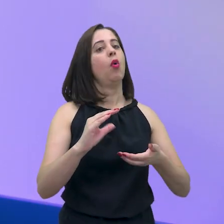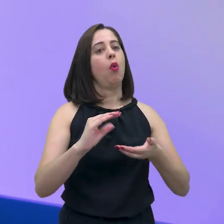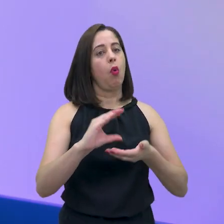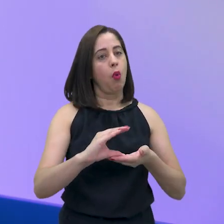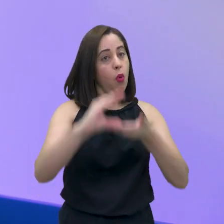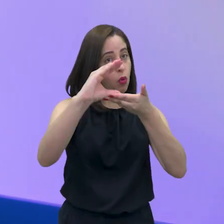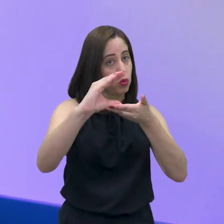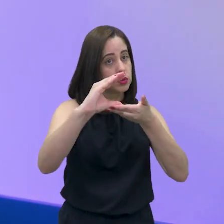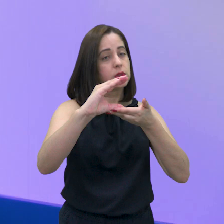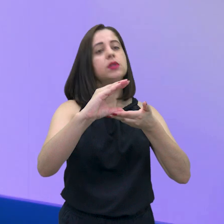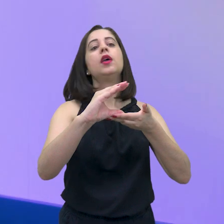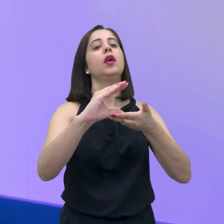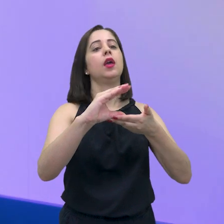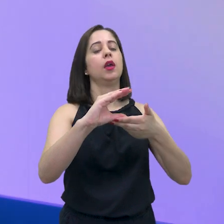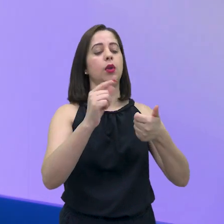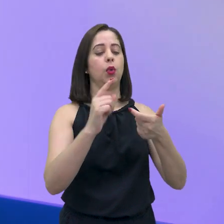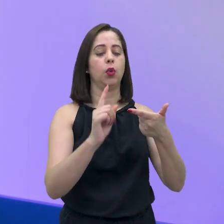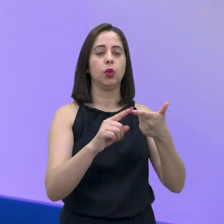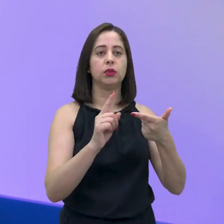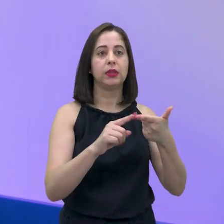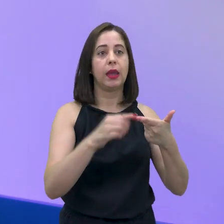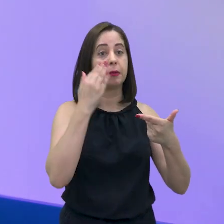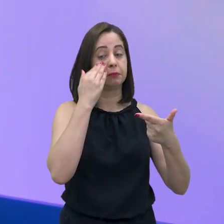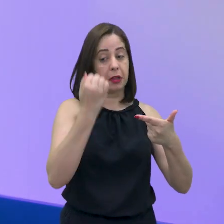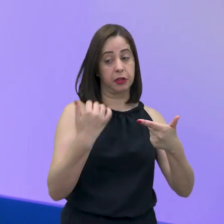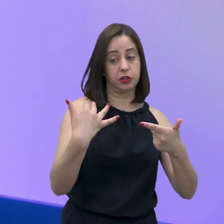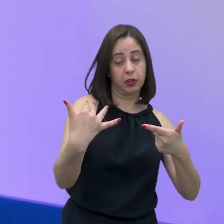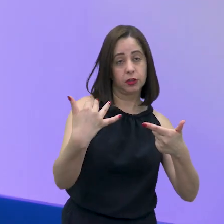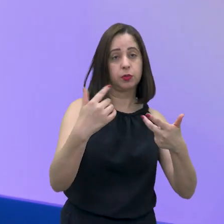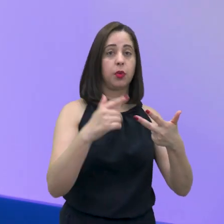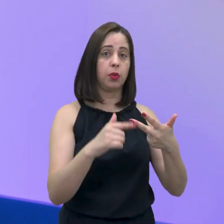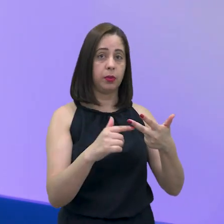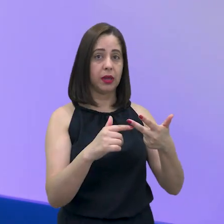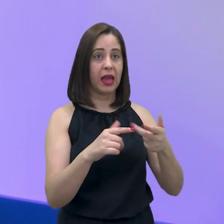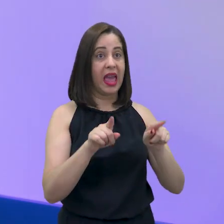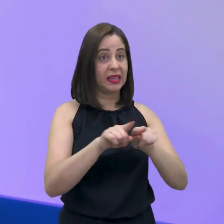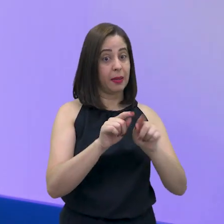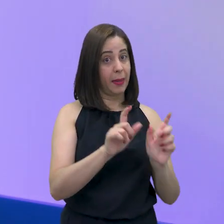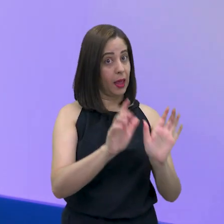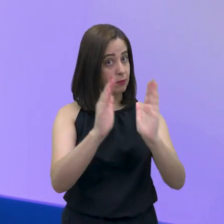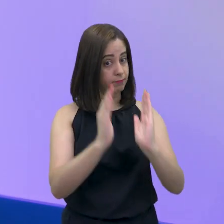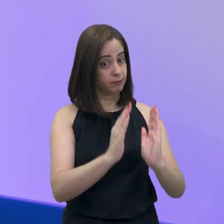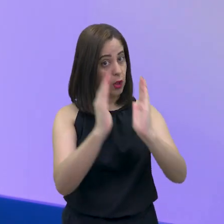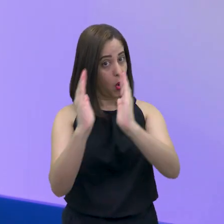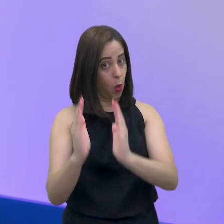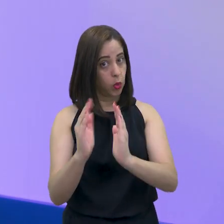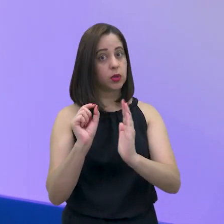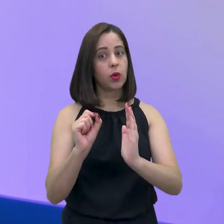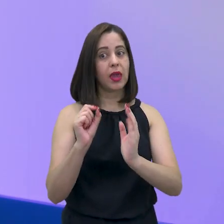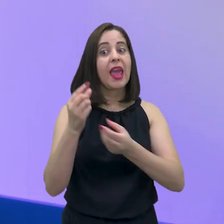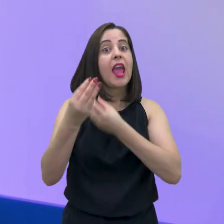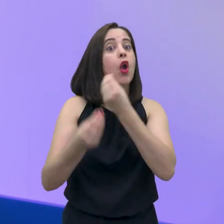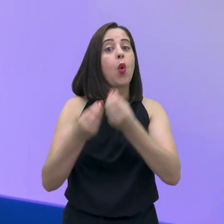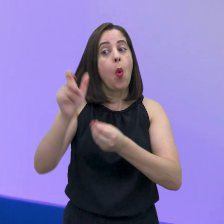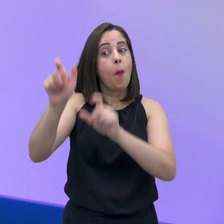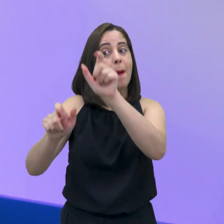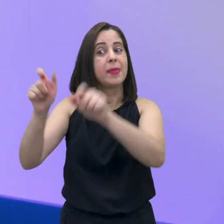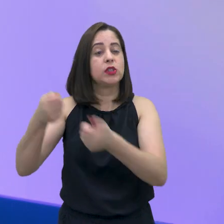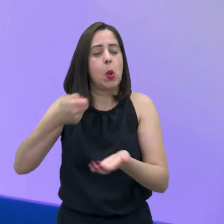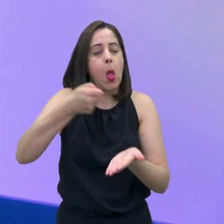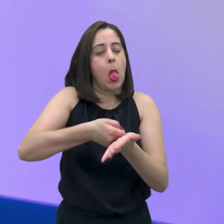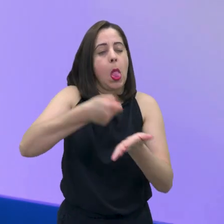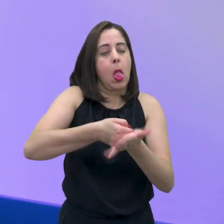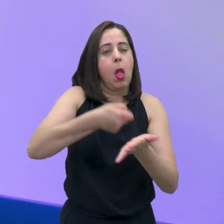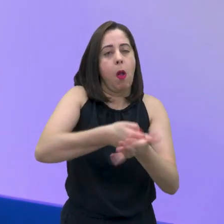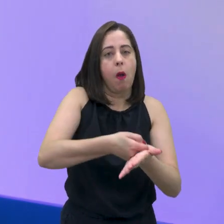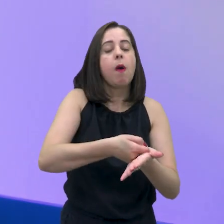nós temos o orçamento participativo, audiências públicas, isso é uma coisa. A outra é em relação à cobrança. A cobrança